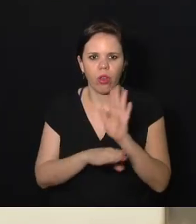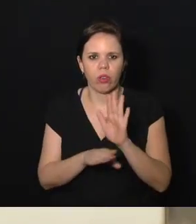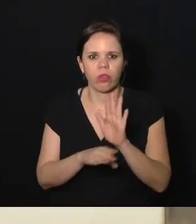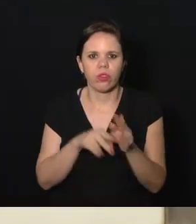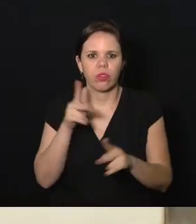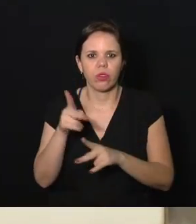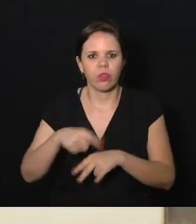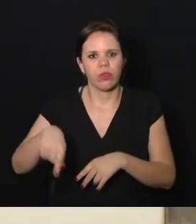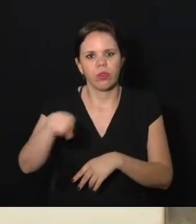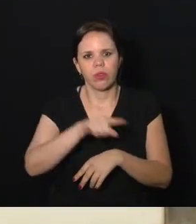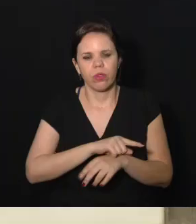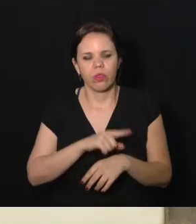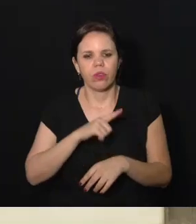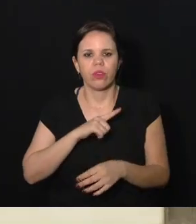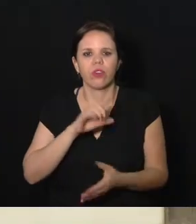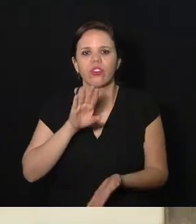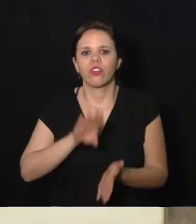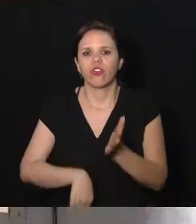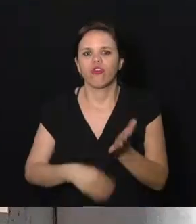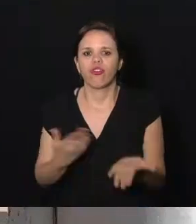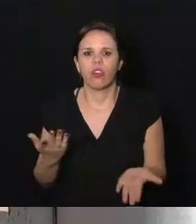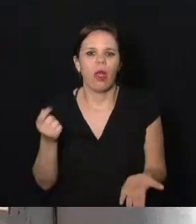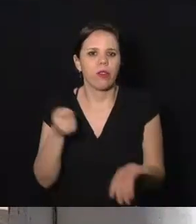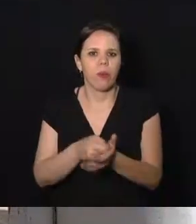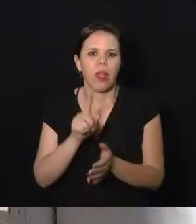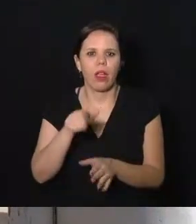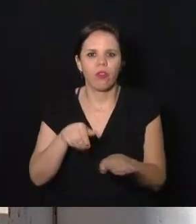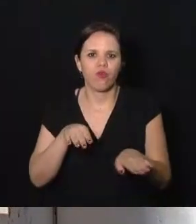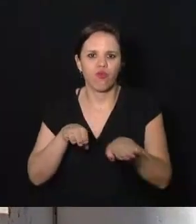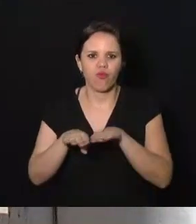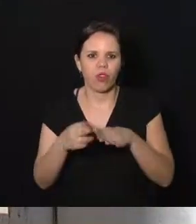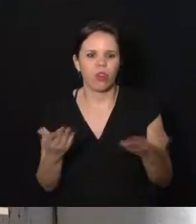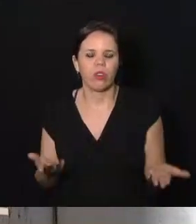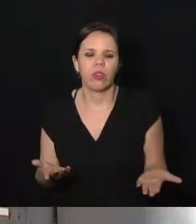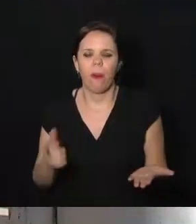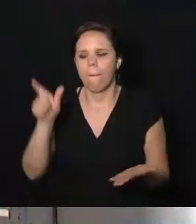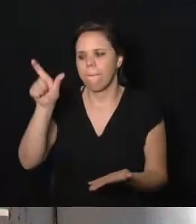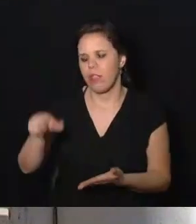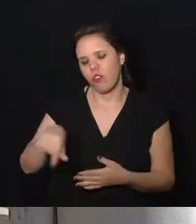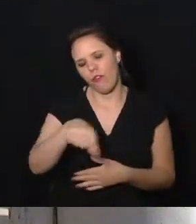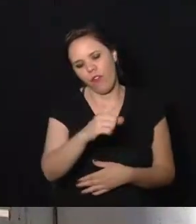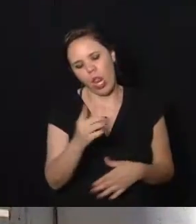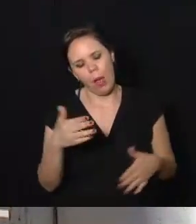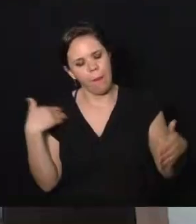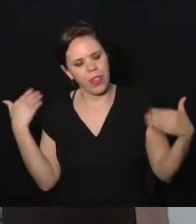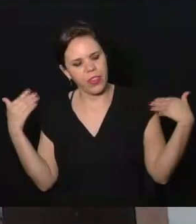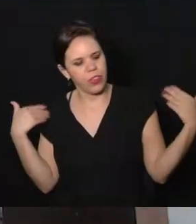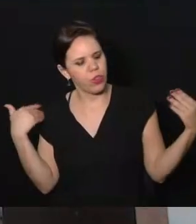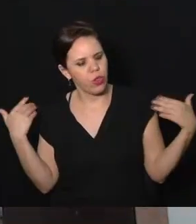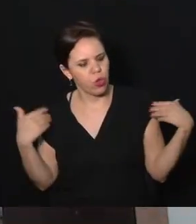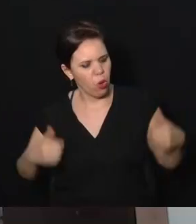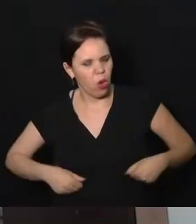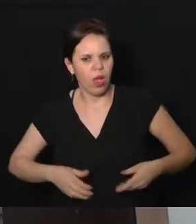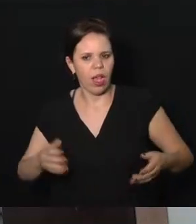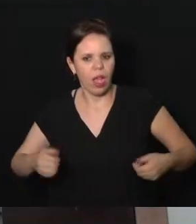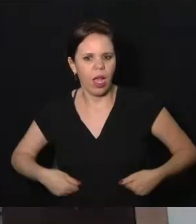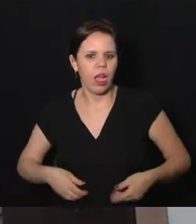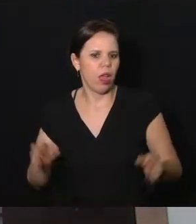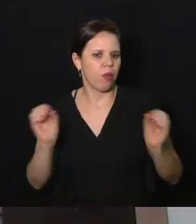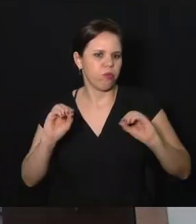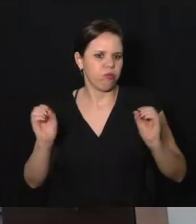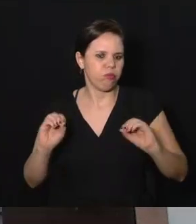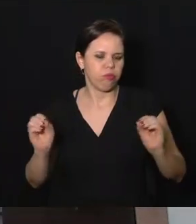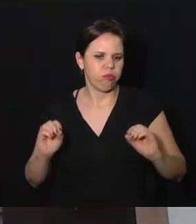consumidor estar isento, né? Agora, aquele consumidor que vai ao shopping, passeou, não consumiu acima aí